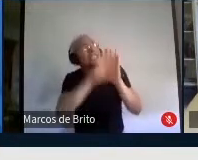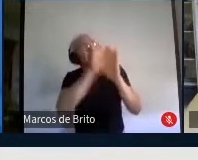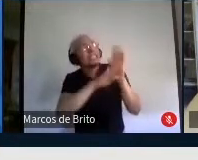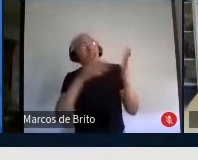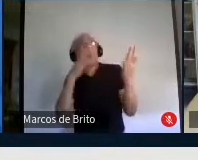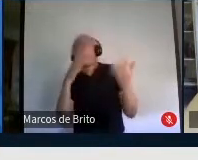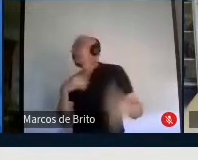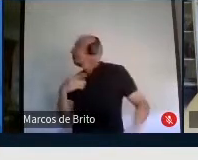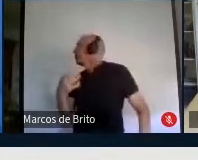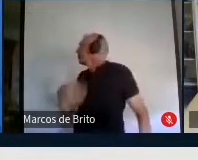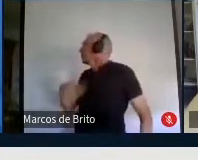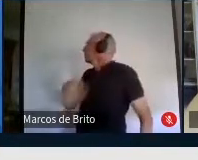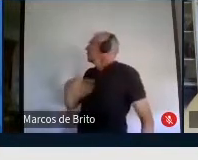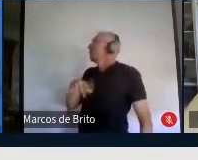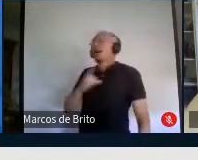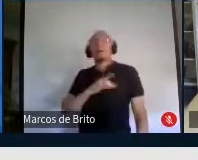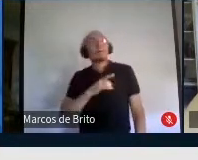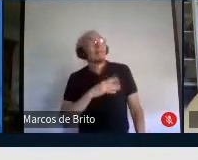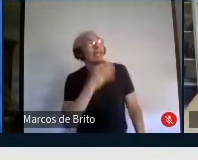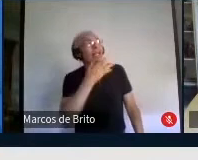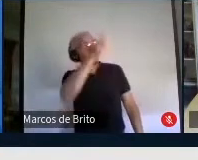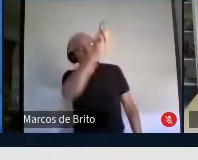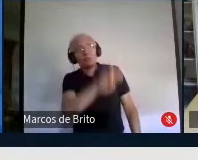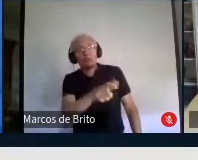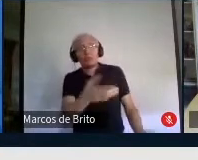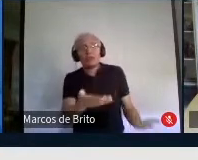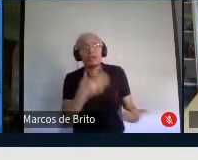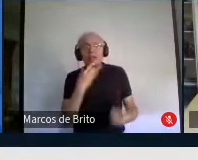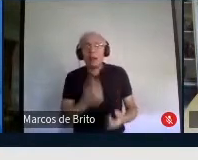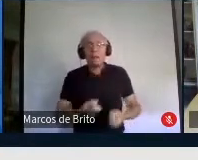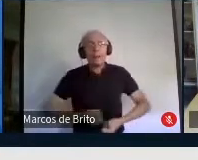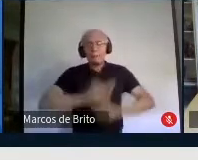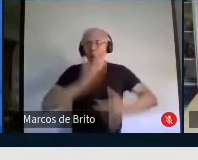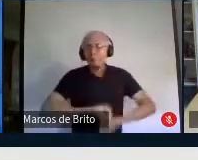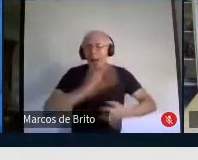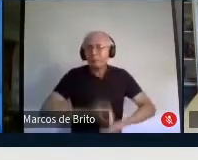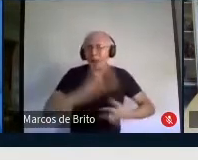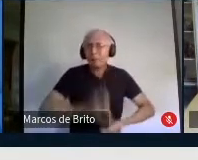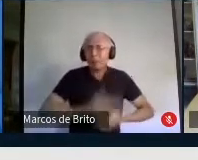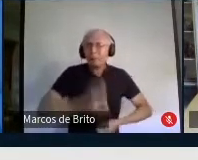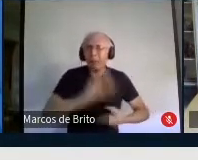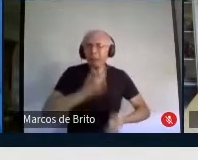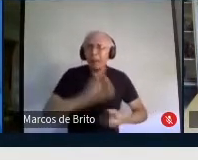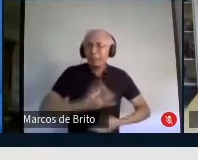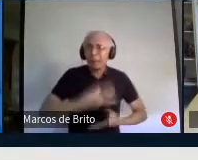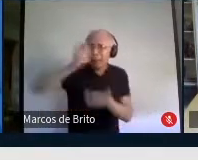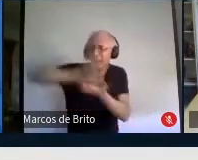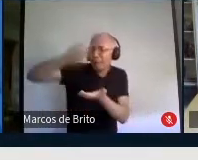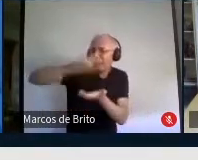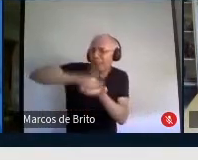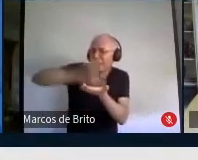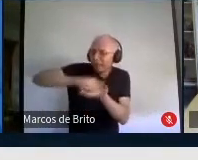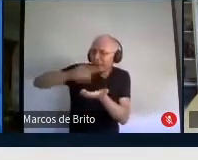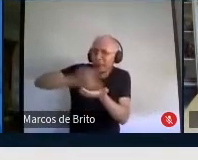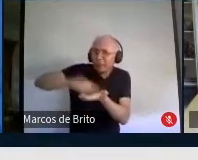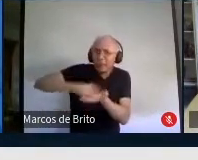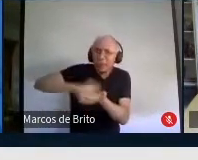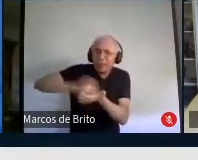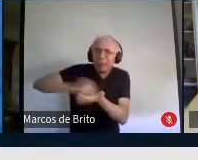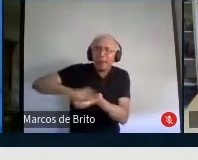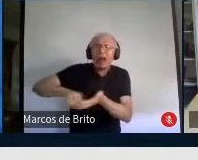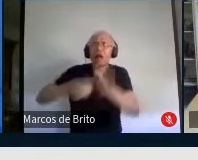muito medo, porque ele é essa pessoa que produz muito, que traz muito, né, que escreve muito, e a gente fica